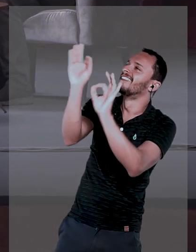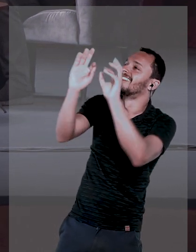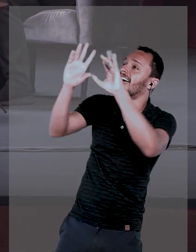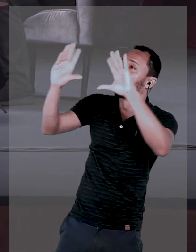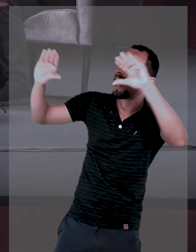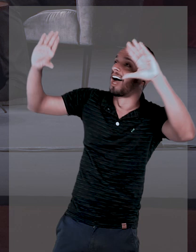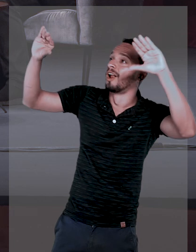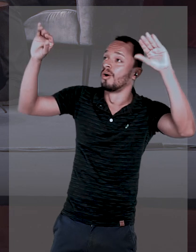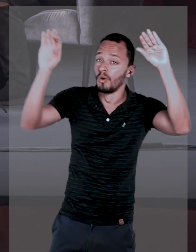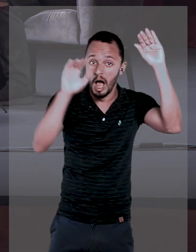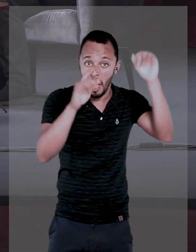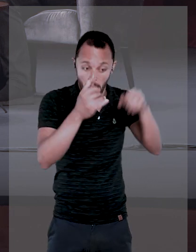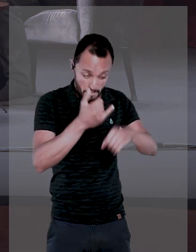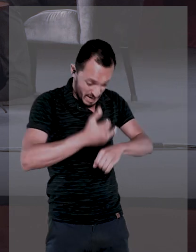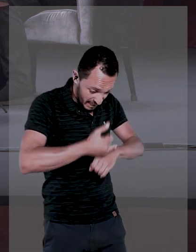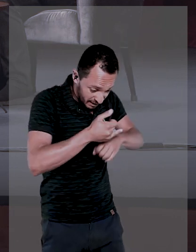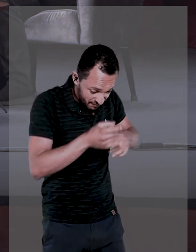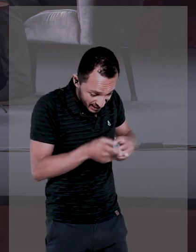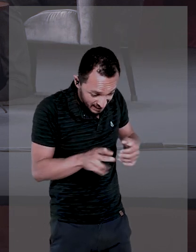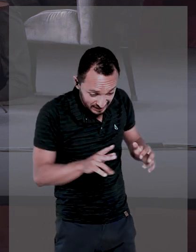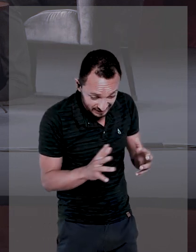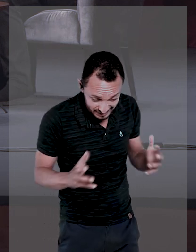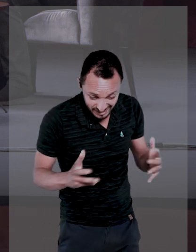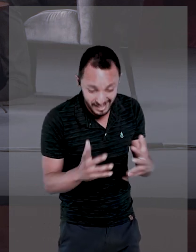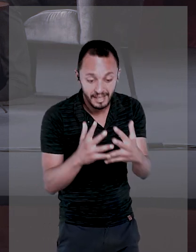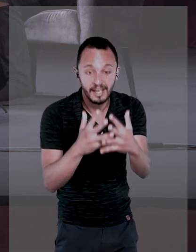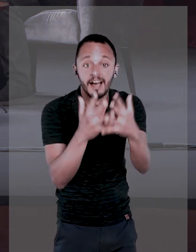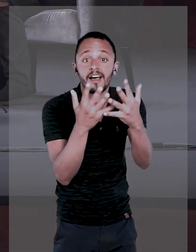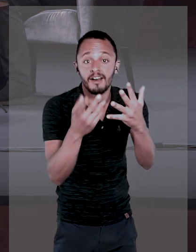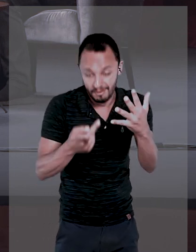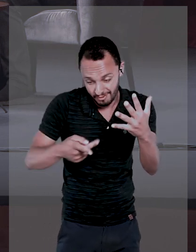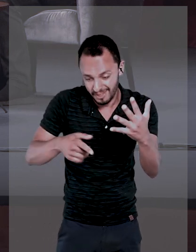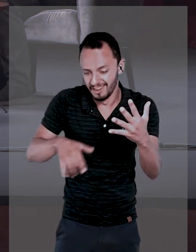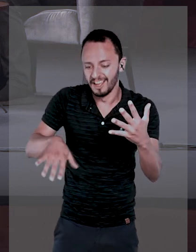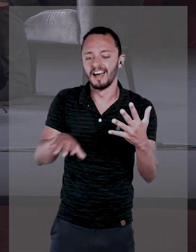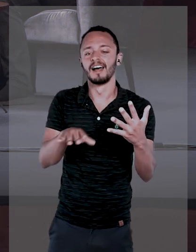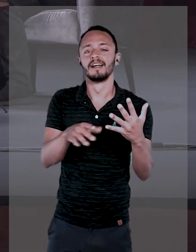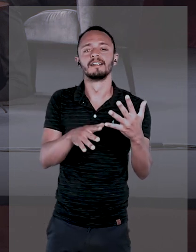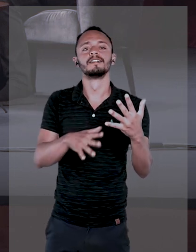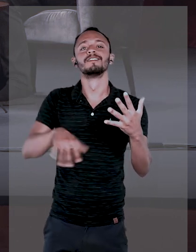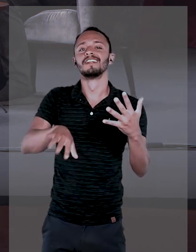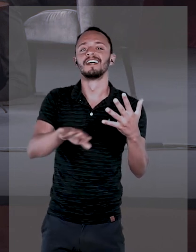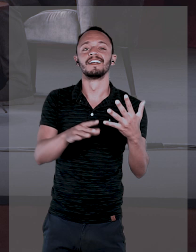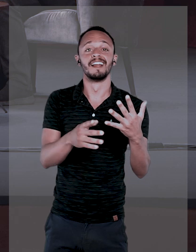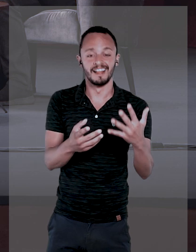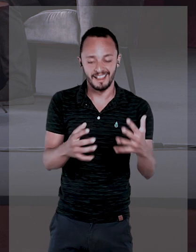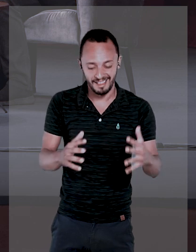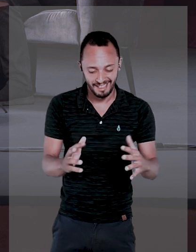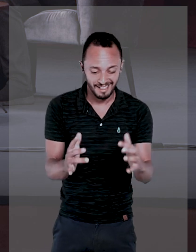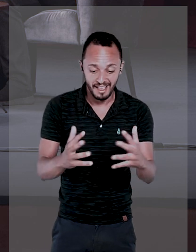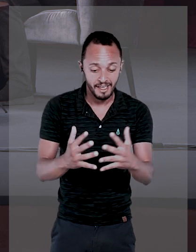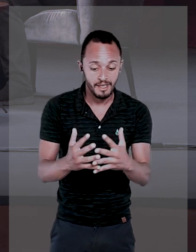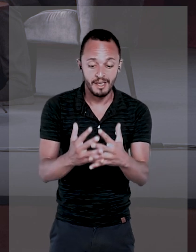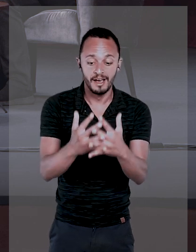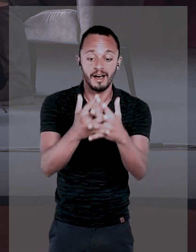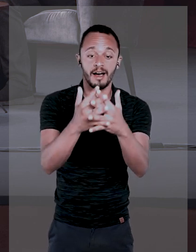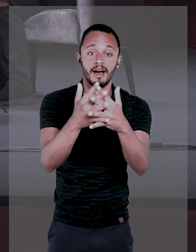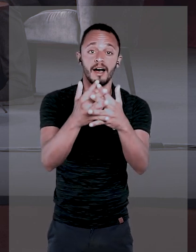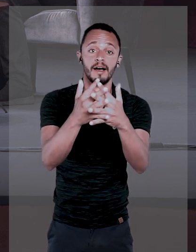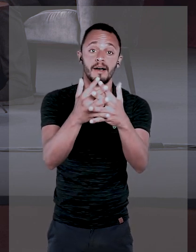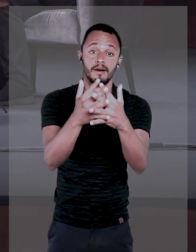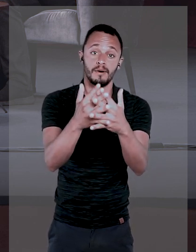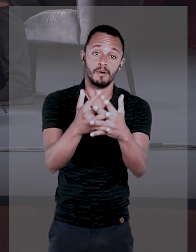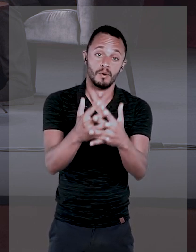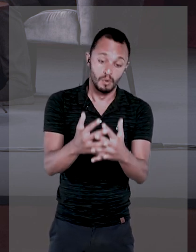Morro pinta a lua, prata brilha a teia. Tizil pula no mato, frango pula na